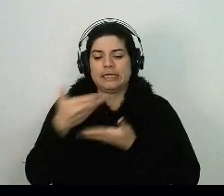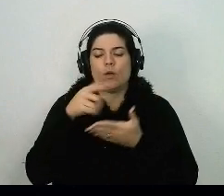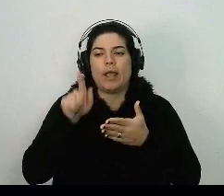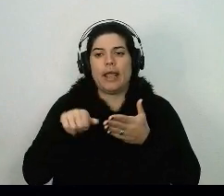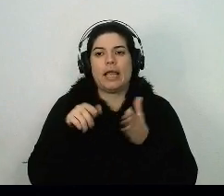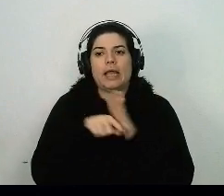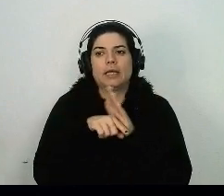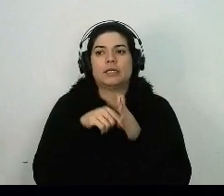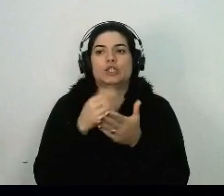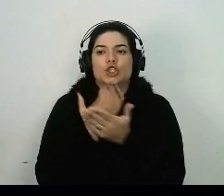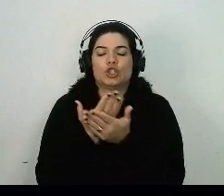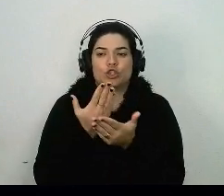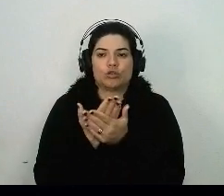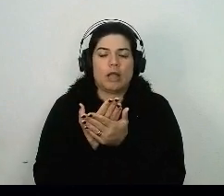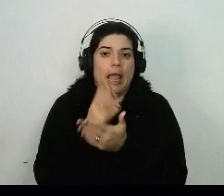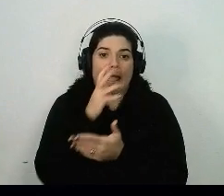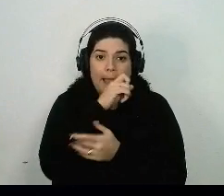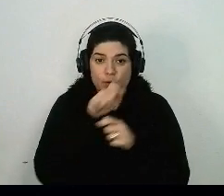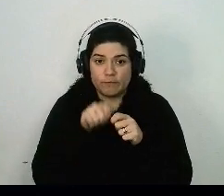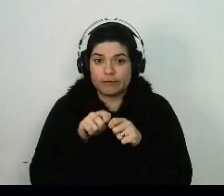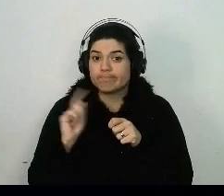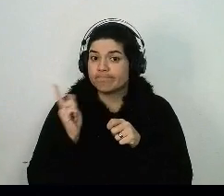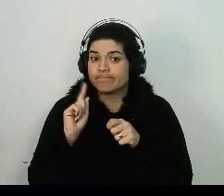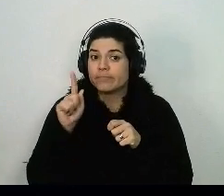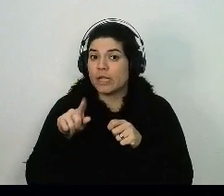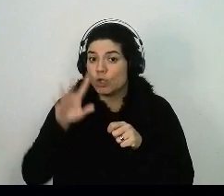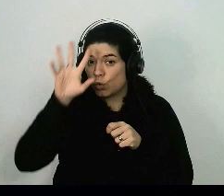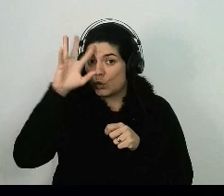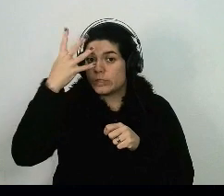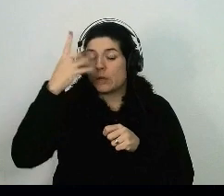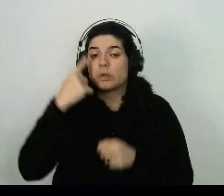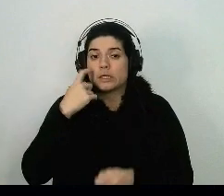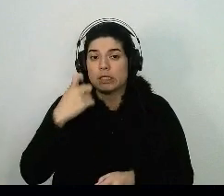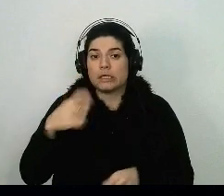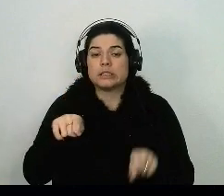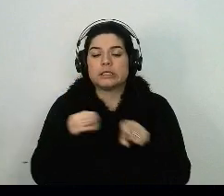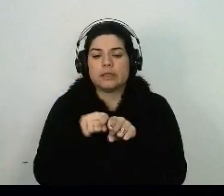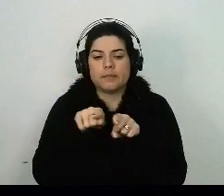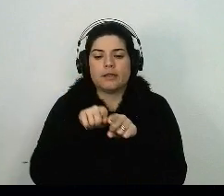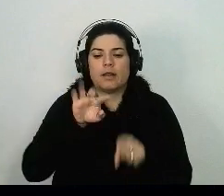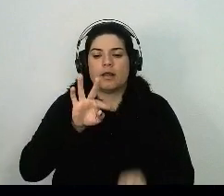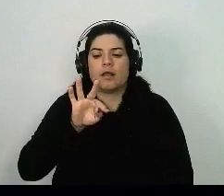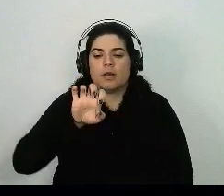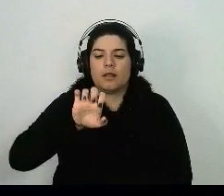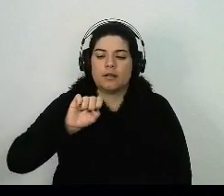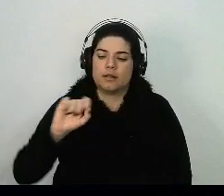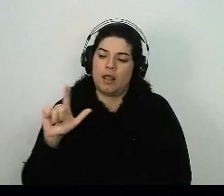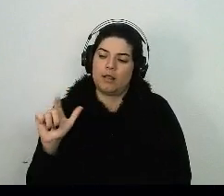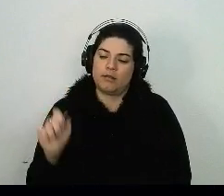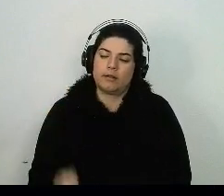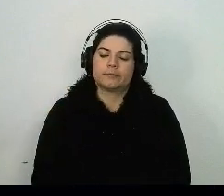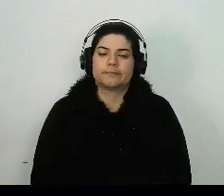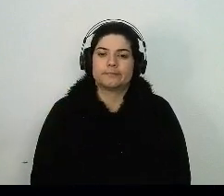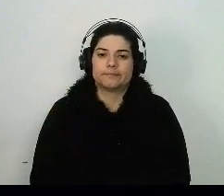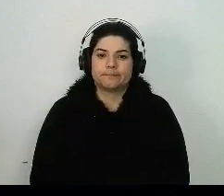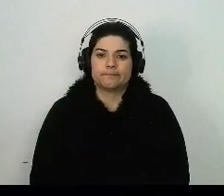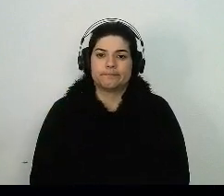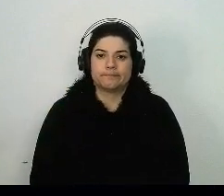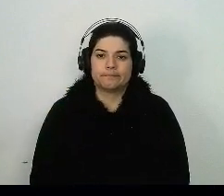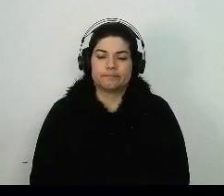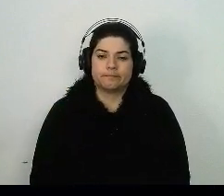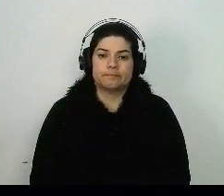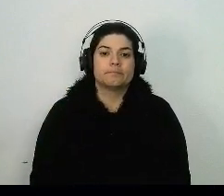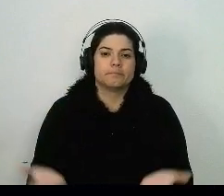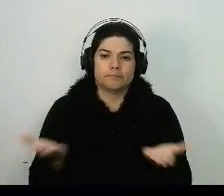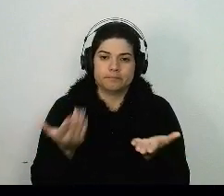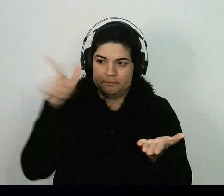feito do dia para a noite. Então, foi uma solução muito interessante da Tesla também, tá? Então, vamos partir aqui para esse outro ponto. Então, a